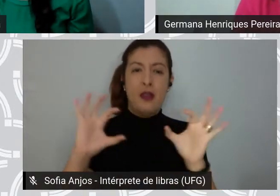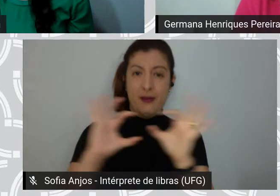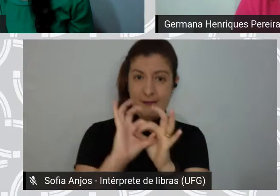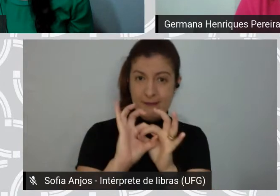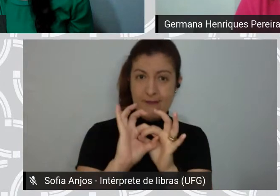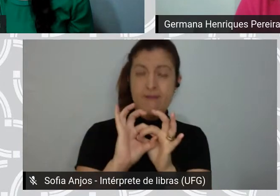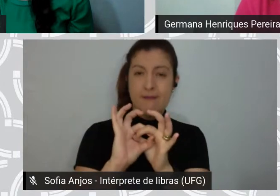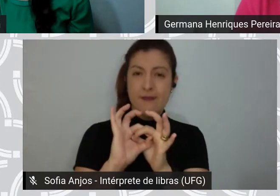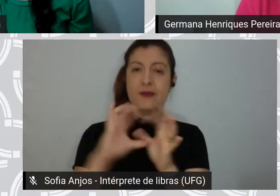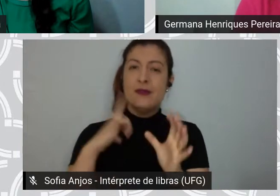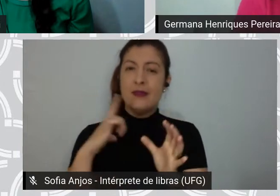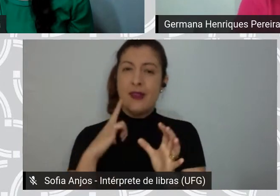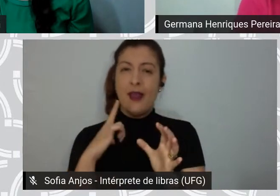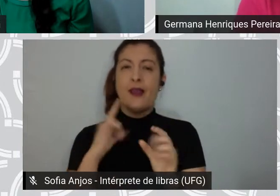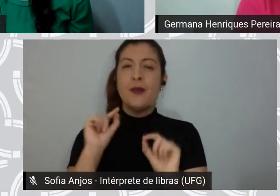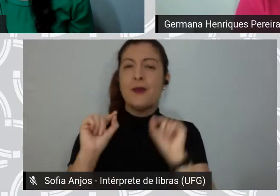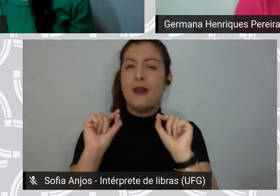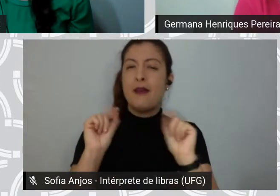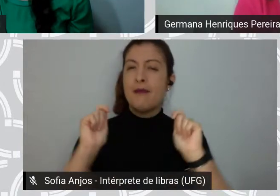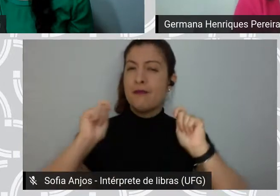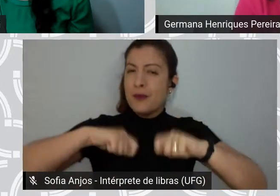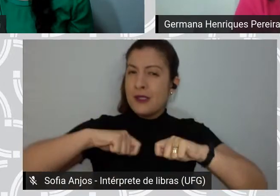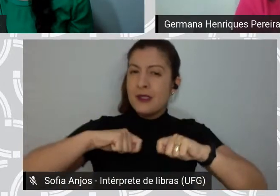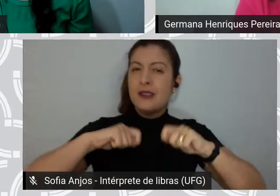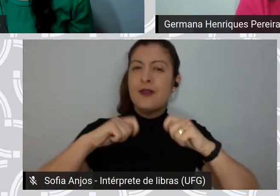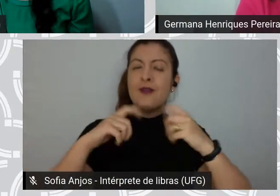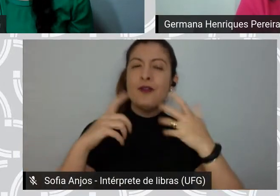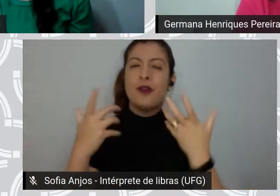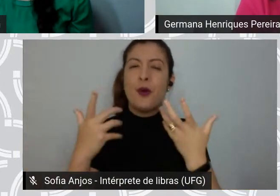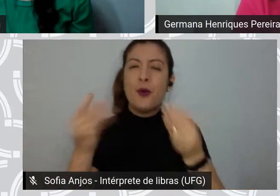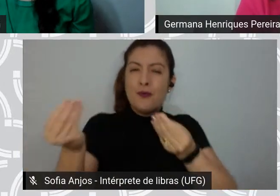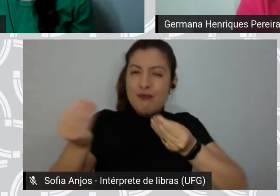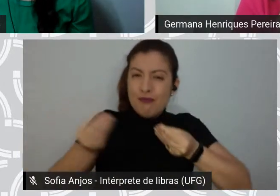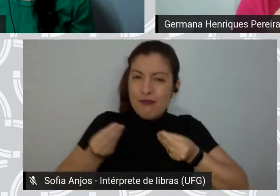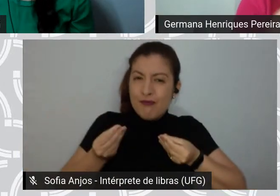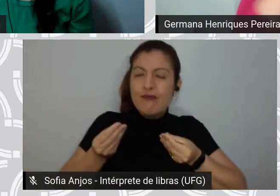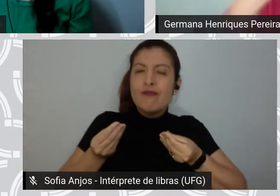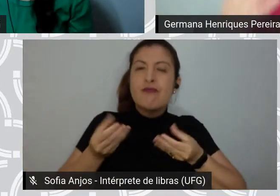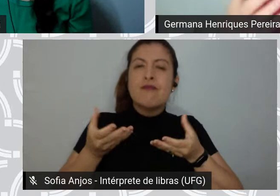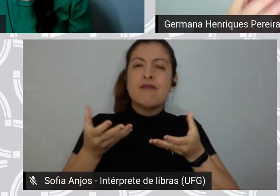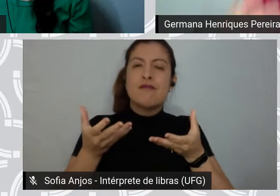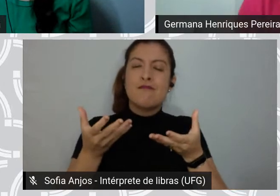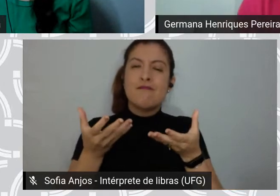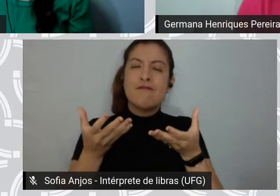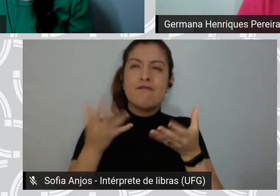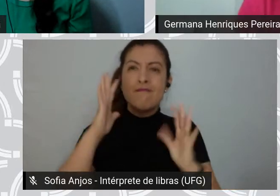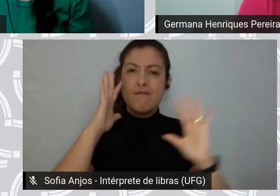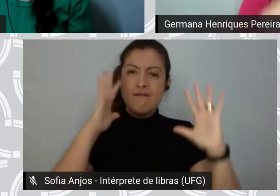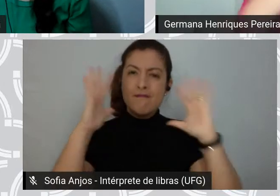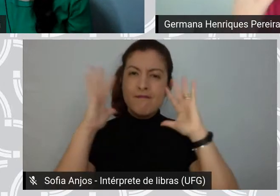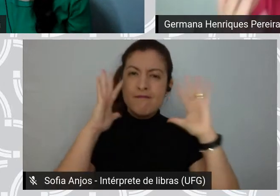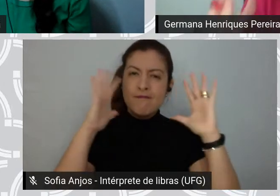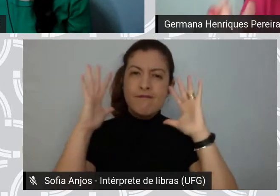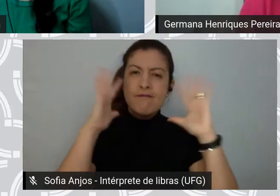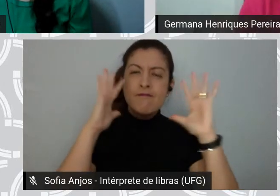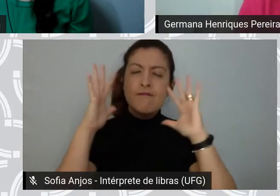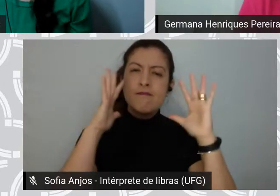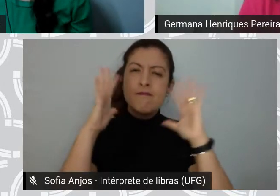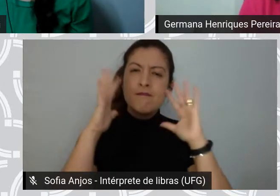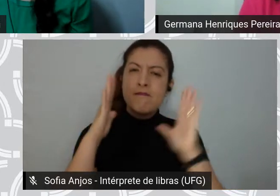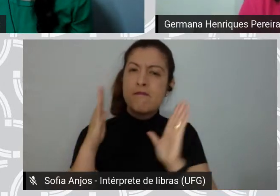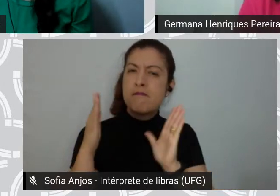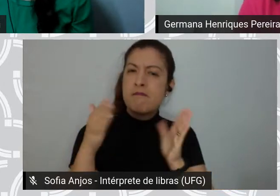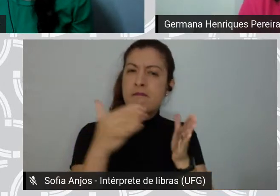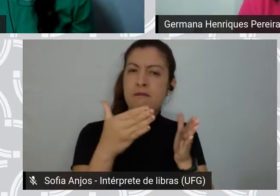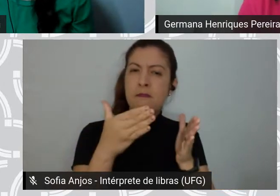ou mal, poderiam trazer, pelo menos, um aspecto de